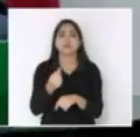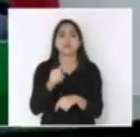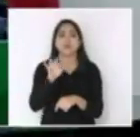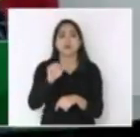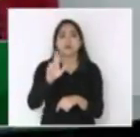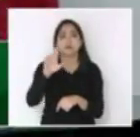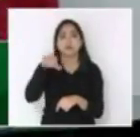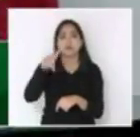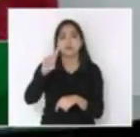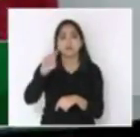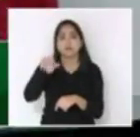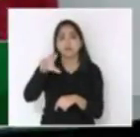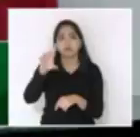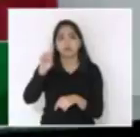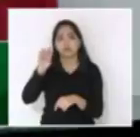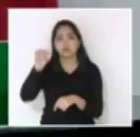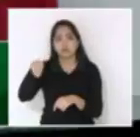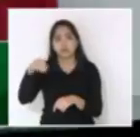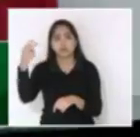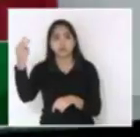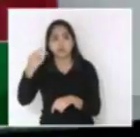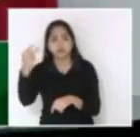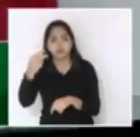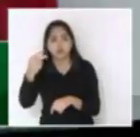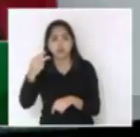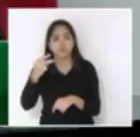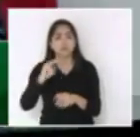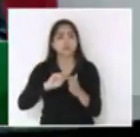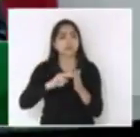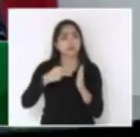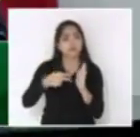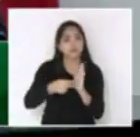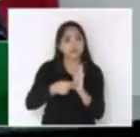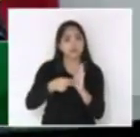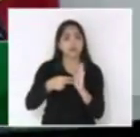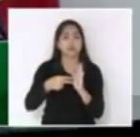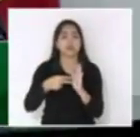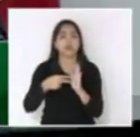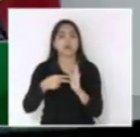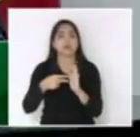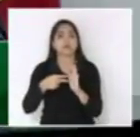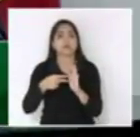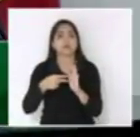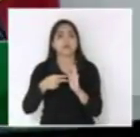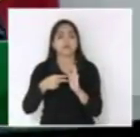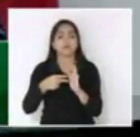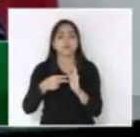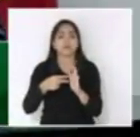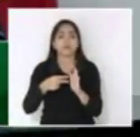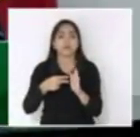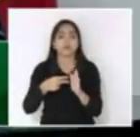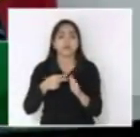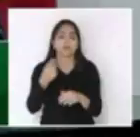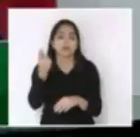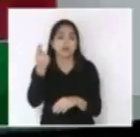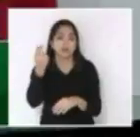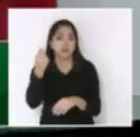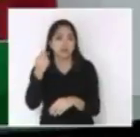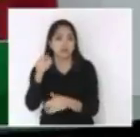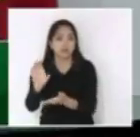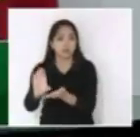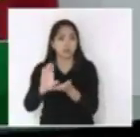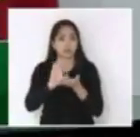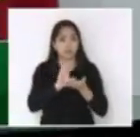que é o Fundão 2? Fundão 2 significa nós repassarmos a fundo perdido, deputado Venzon,